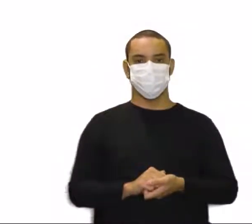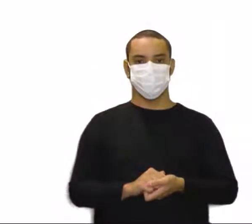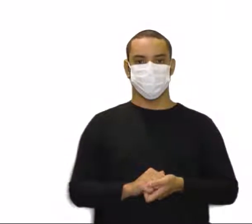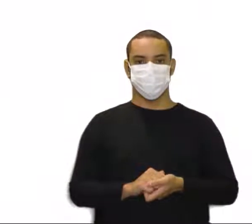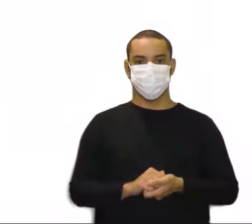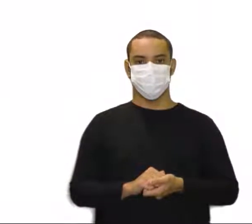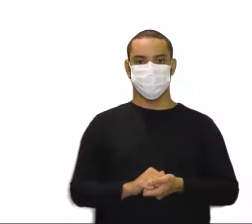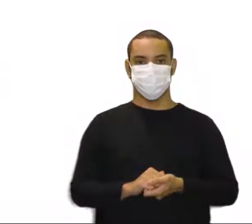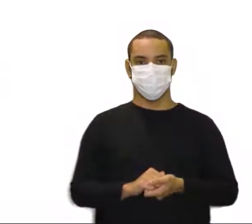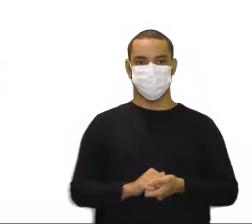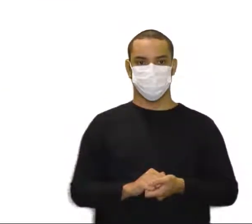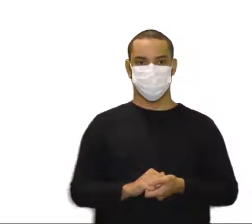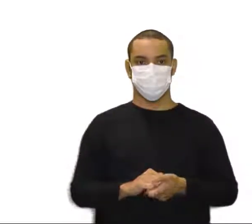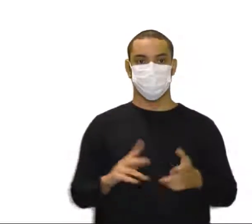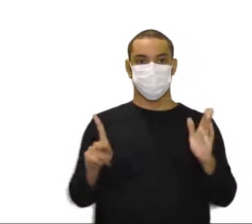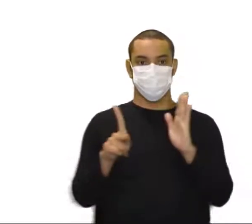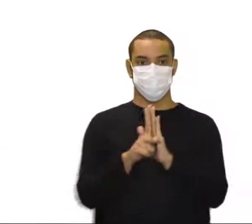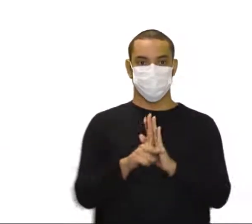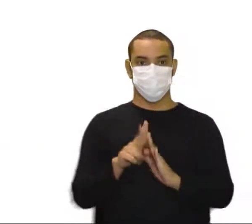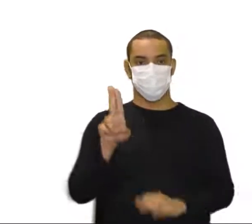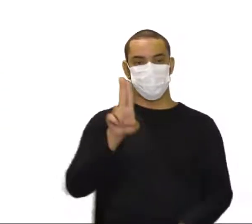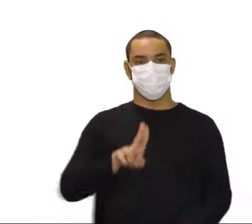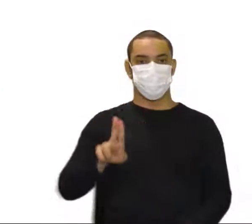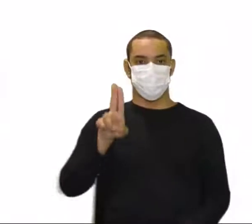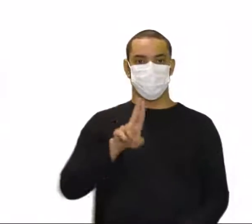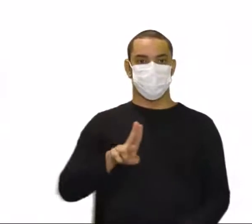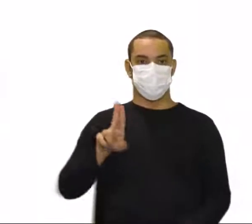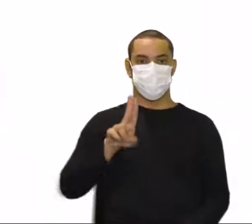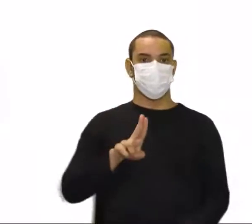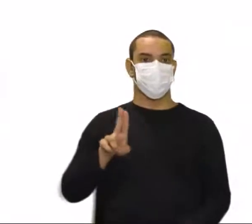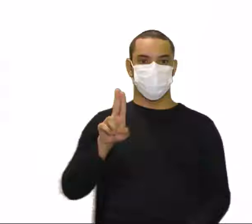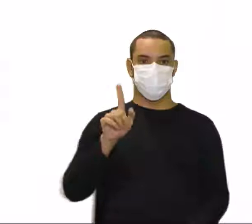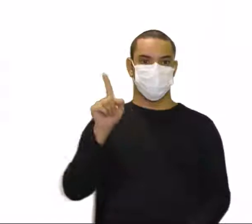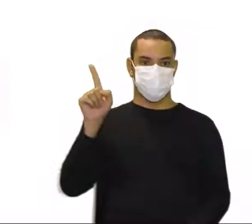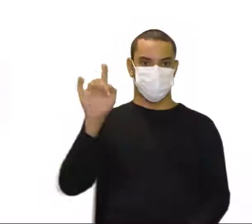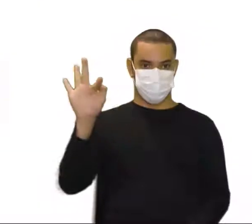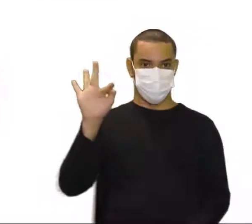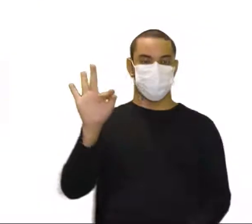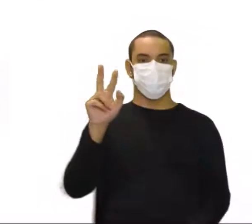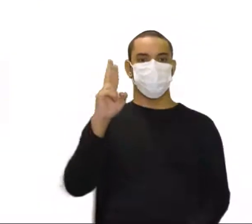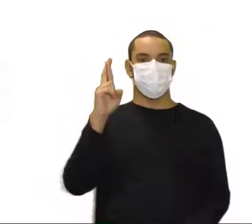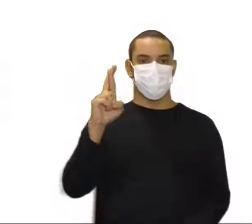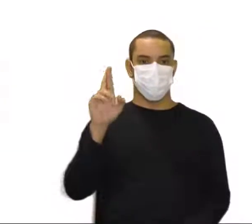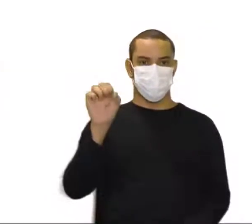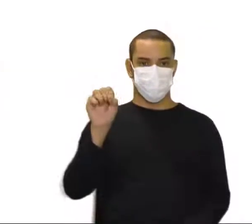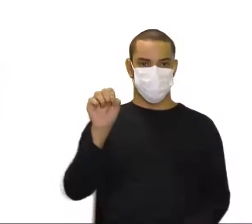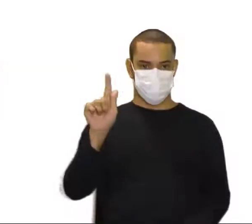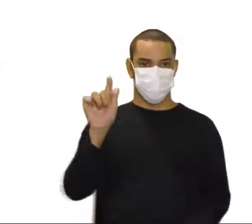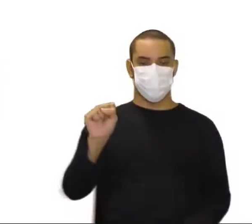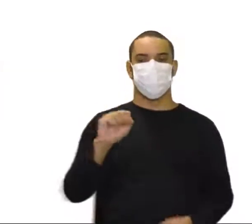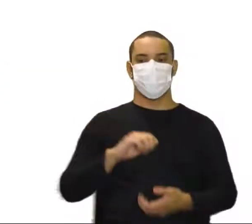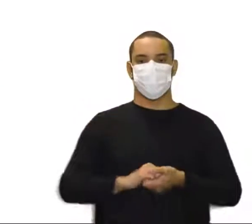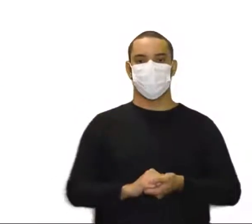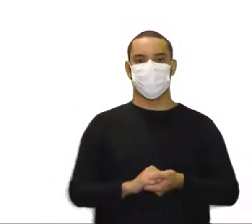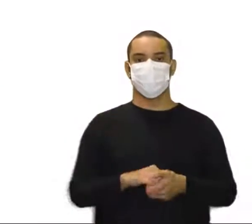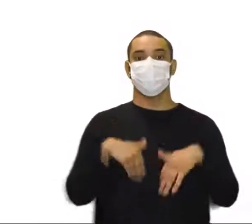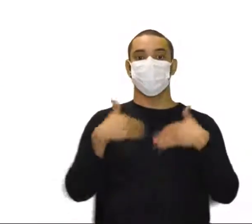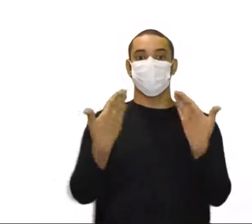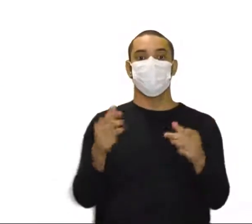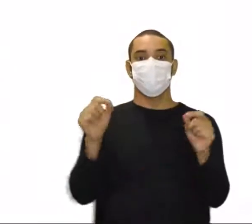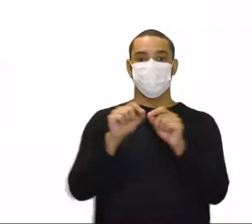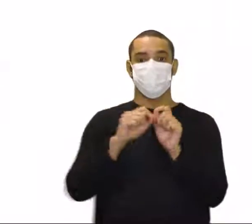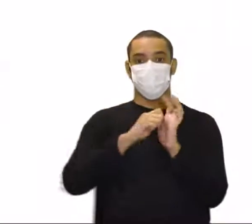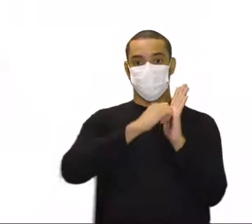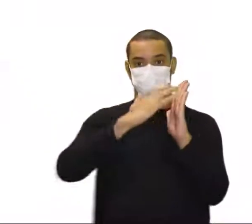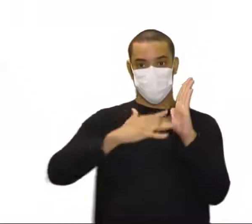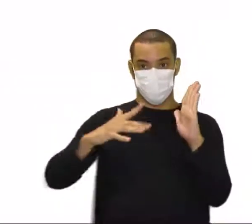só, questãozinha lá da UFRG, ok? Ondas gravitacionais transmitem perturbações na